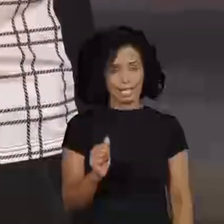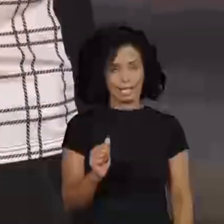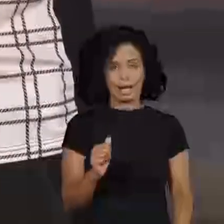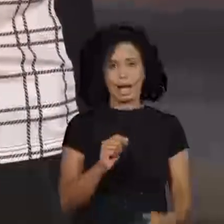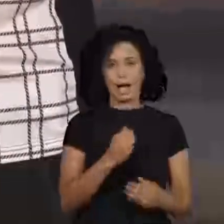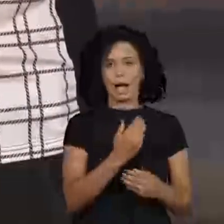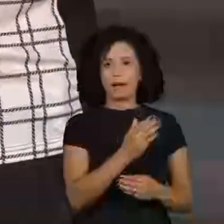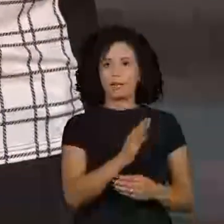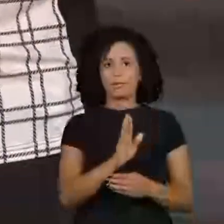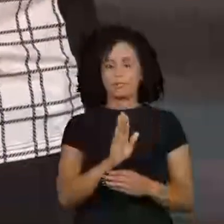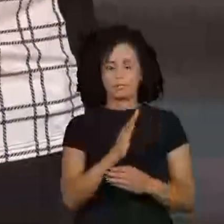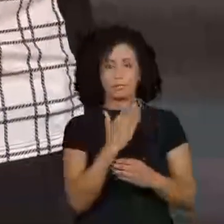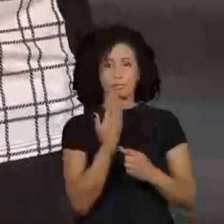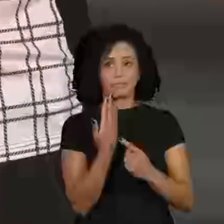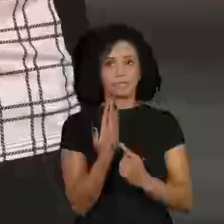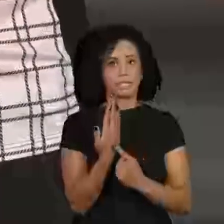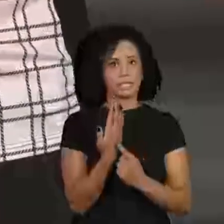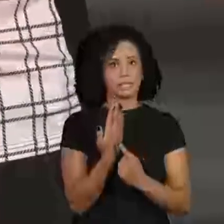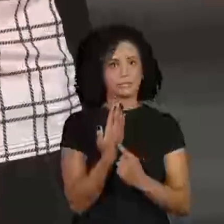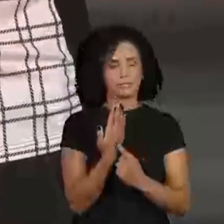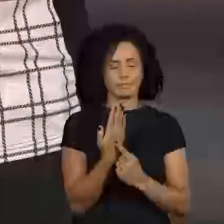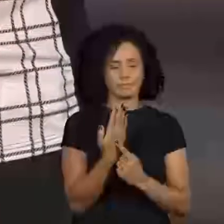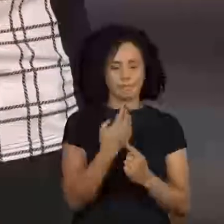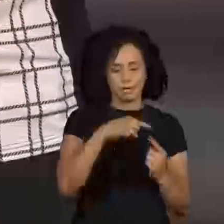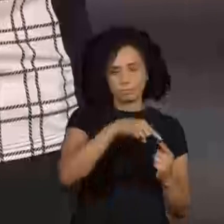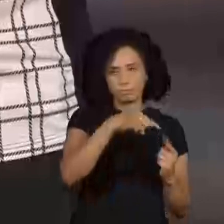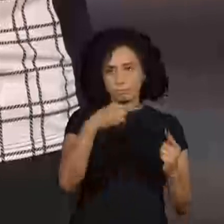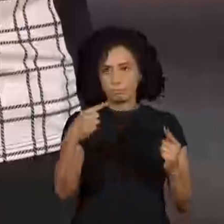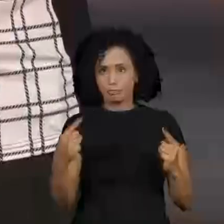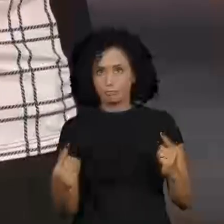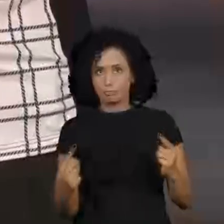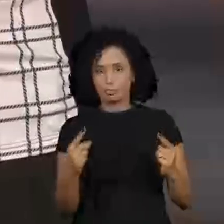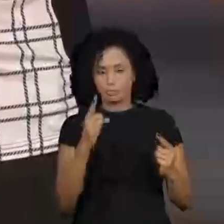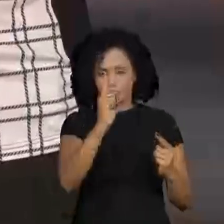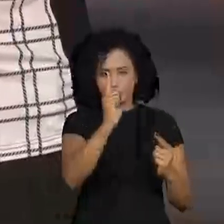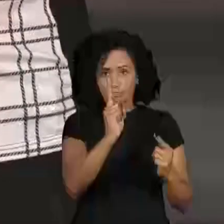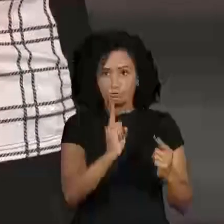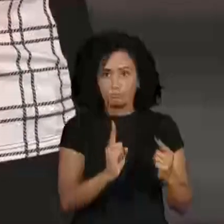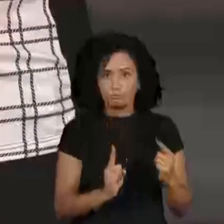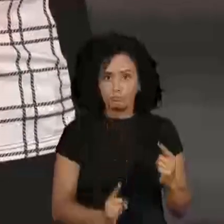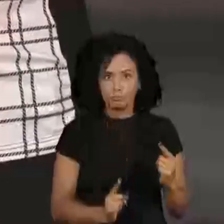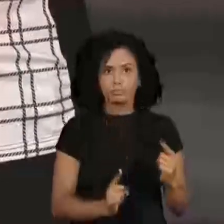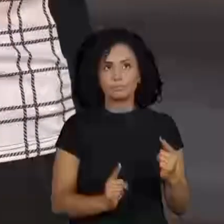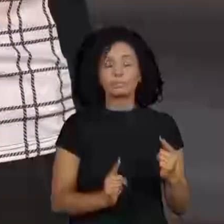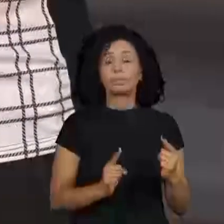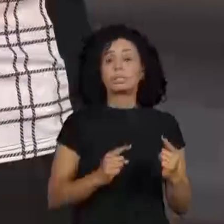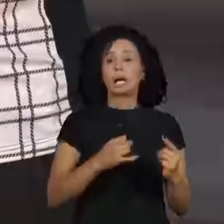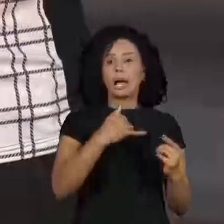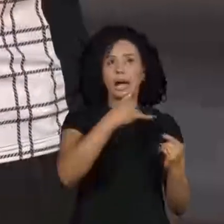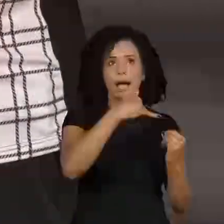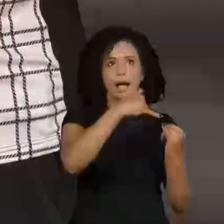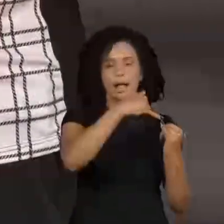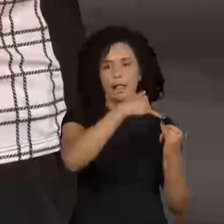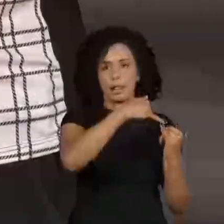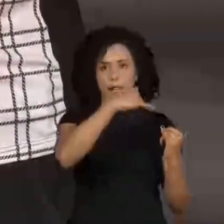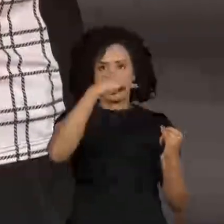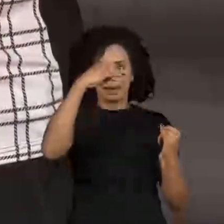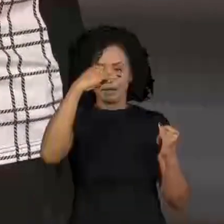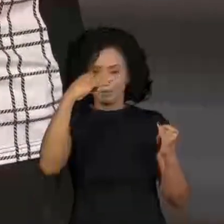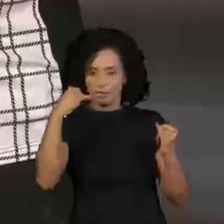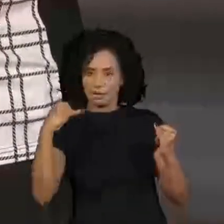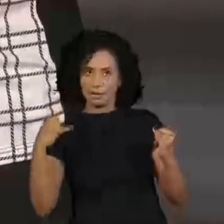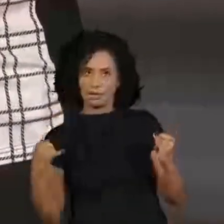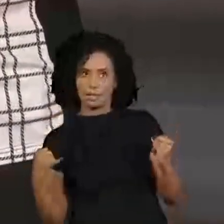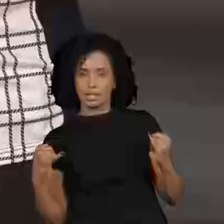verem. Temos as varetas de madeira, não é? Aí de bambu. Tem as linhas e tem também a cola que